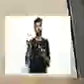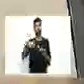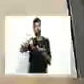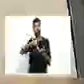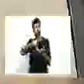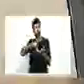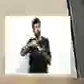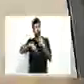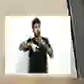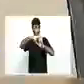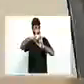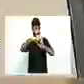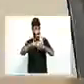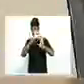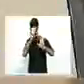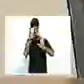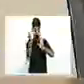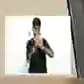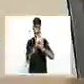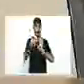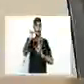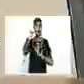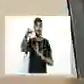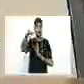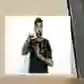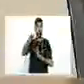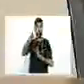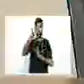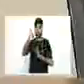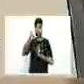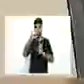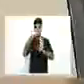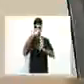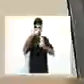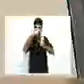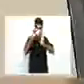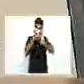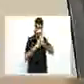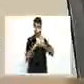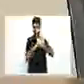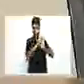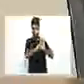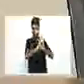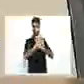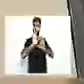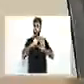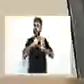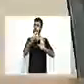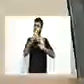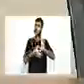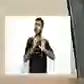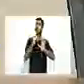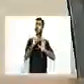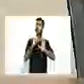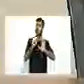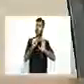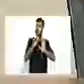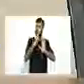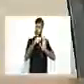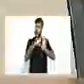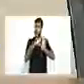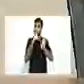uma normativa da andif normativas não é lei lá fala que recomenda não usar